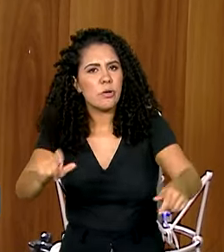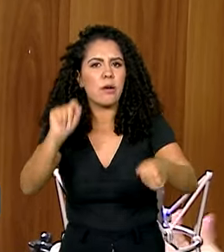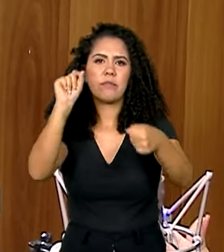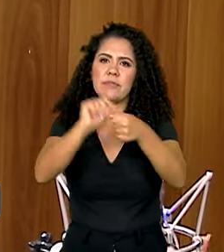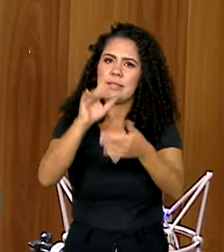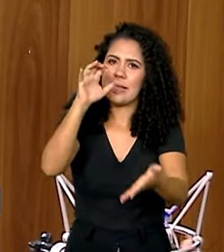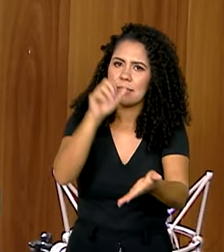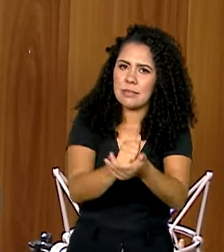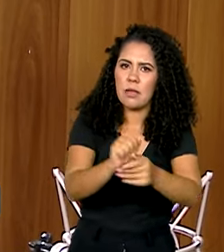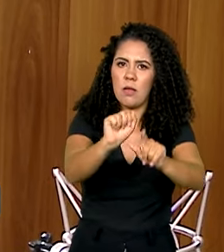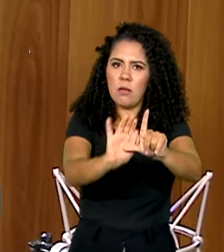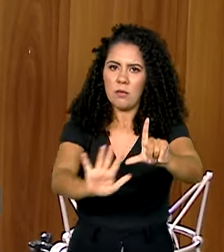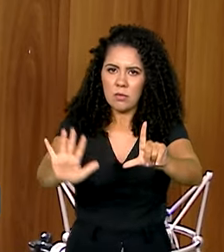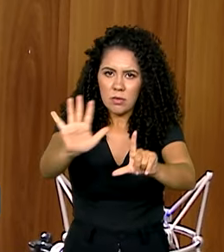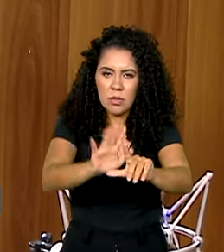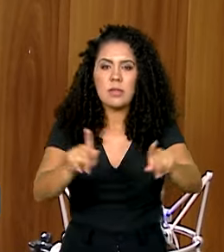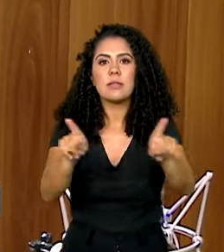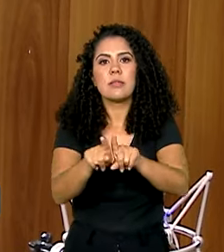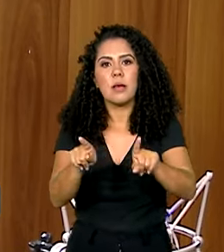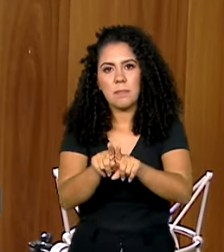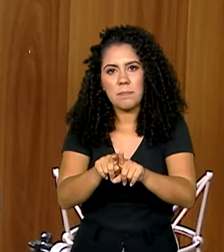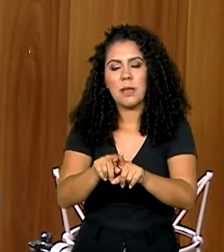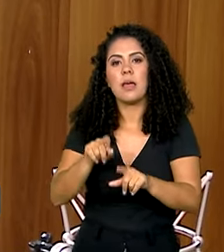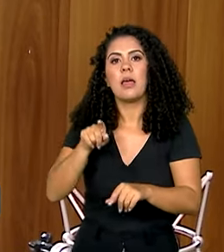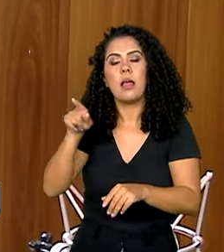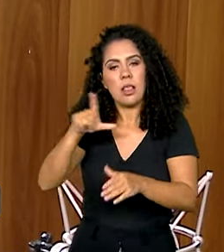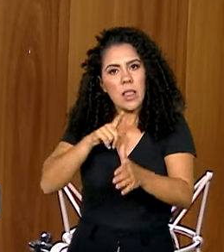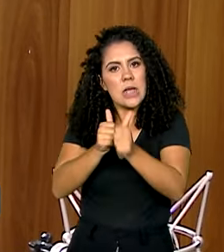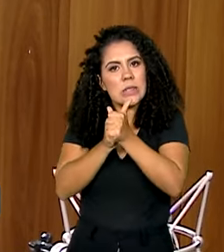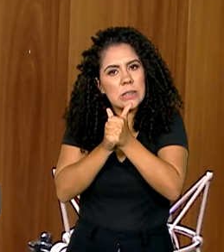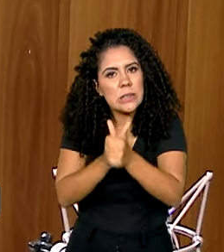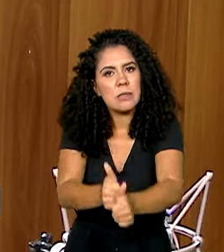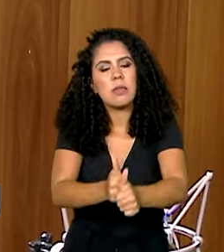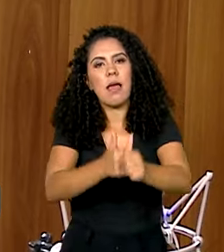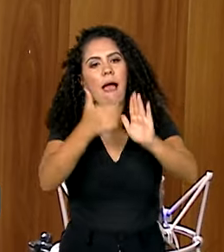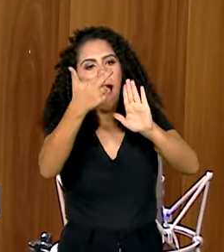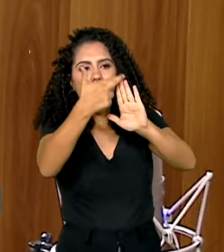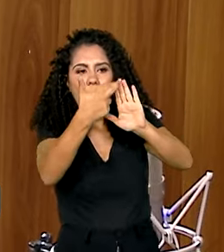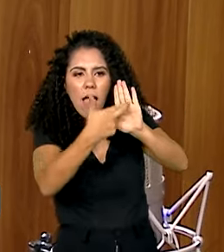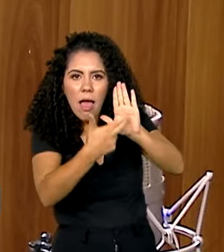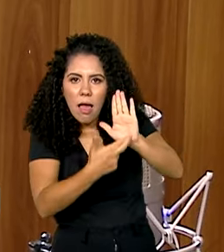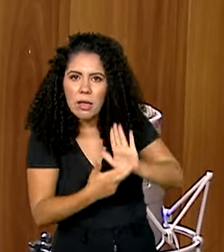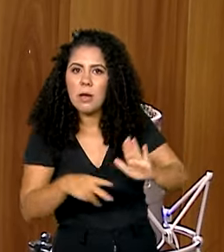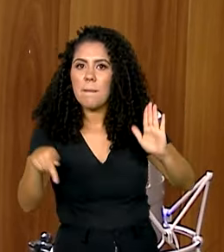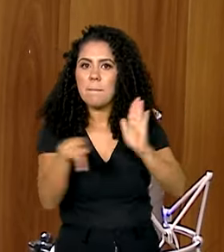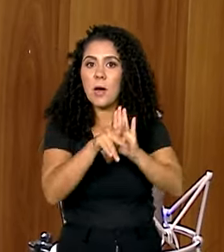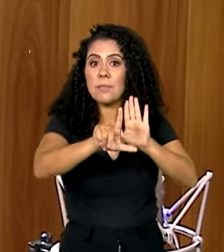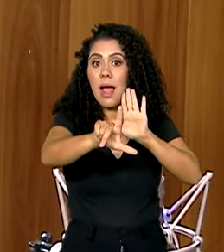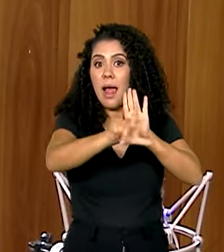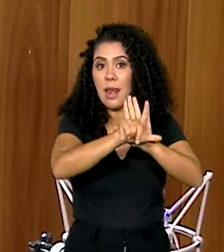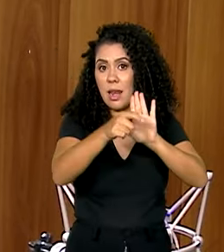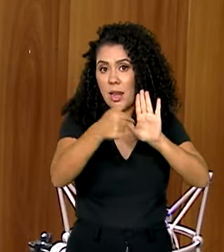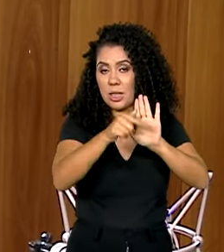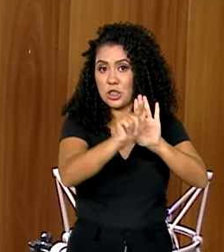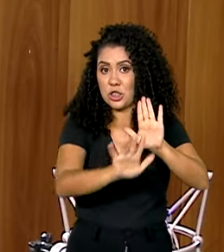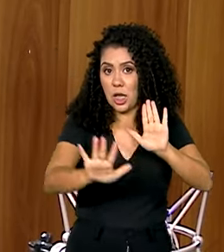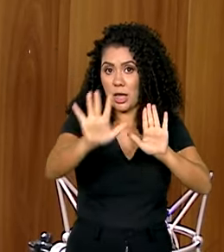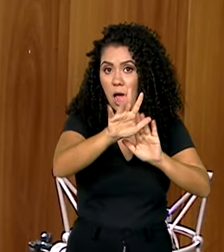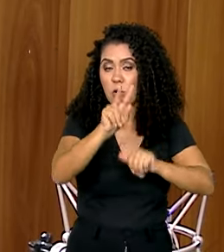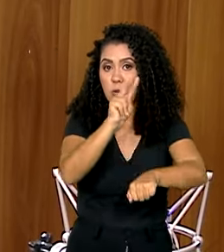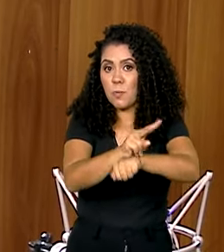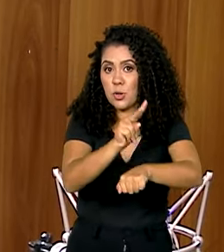da Advocacia Geral da União, está seguindo as regras, as normas da Lei Geral de Proteção de